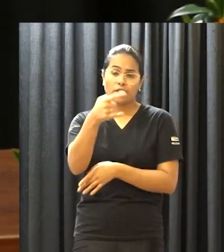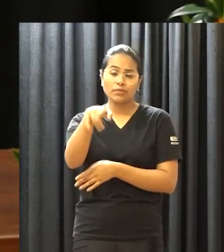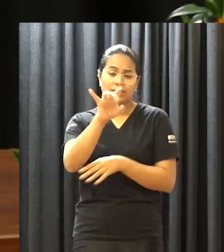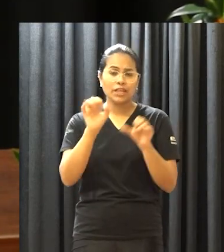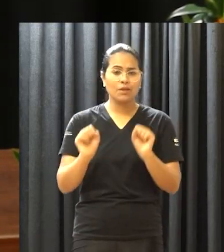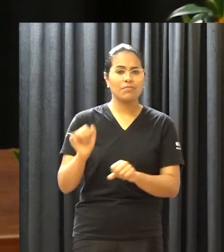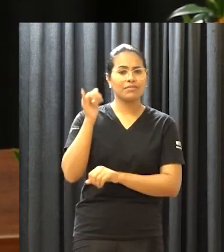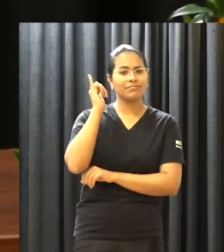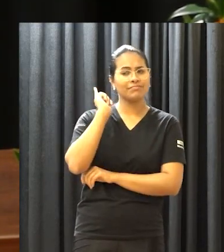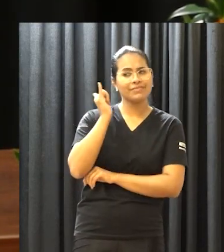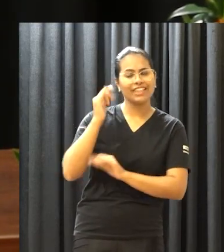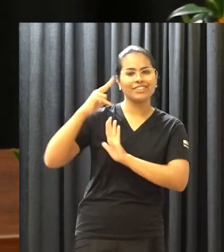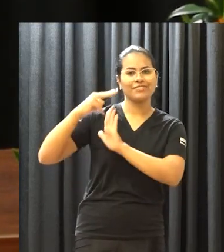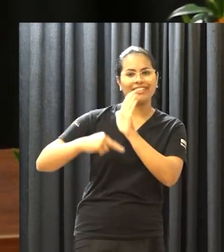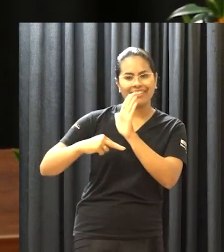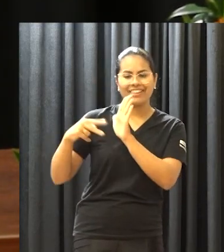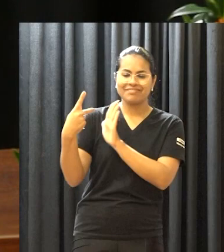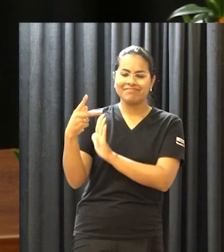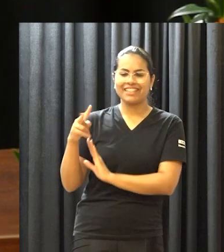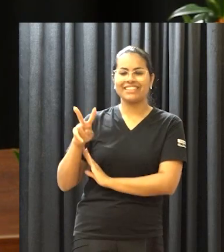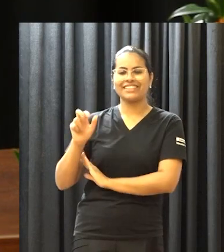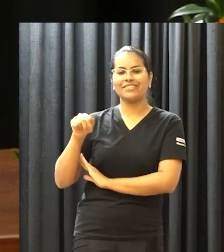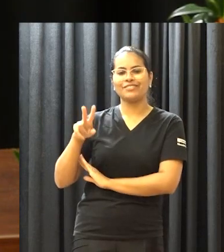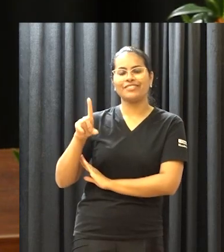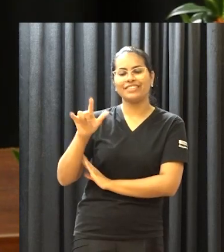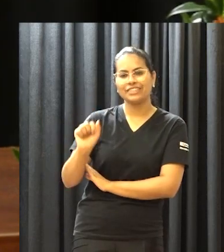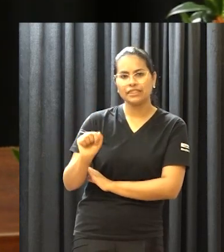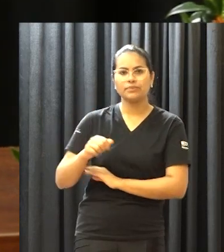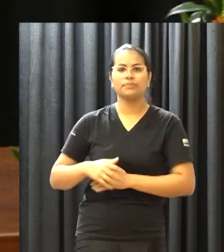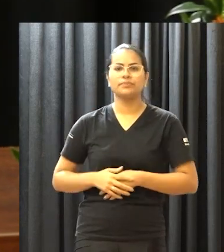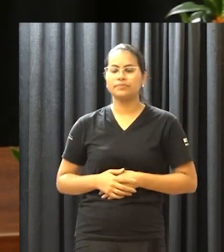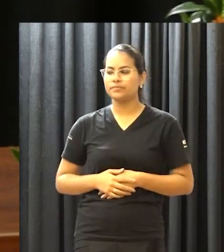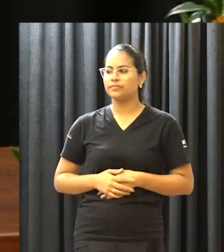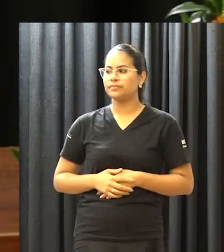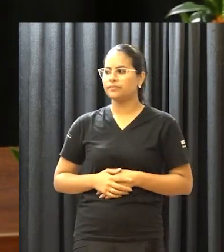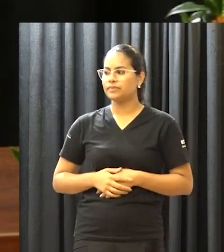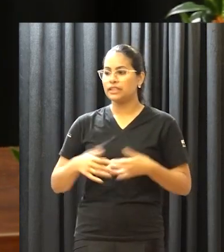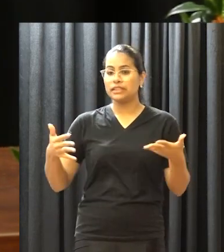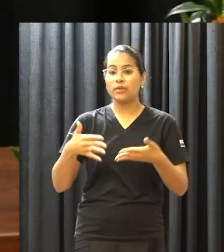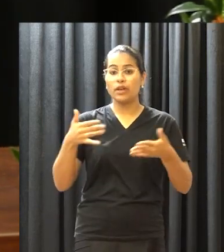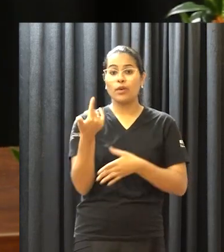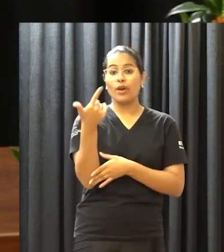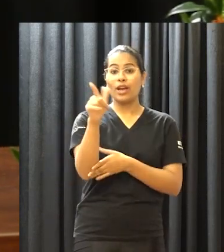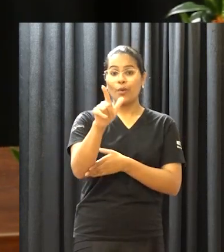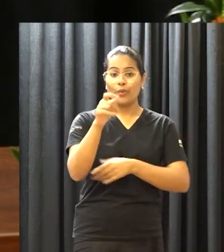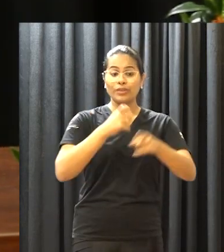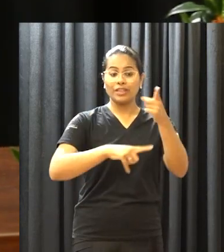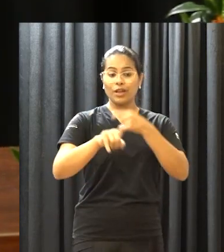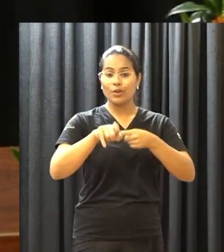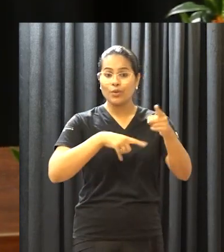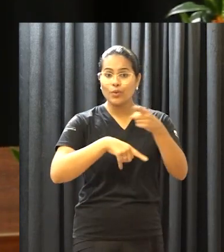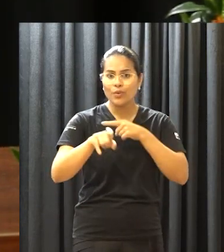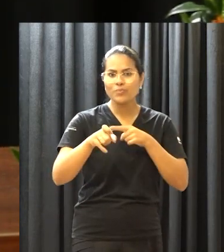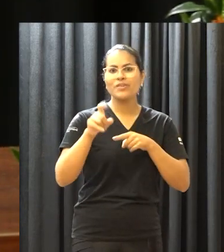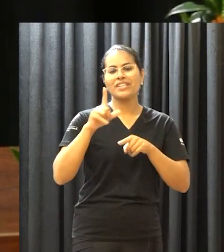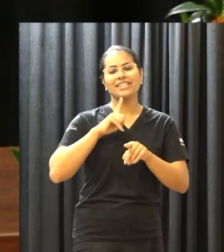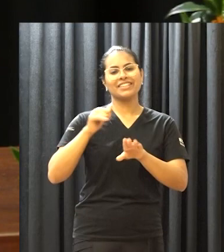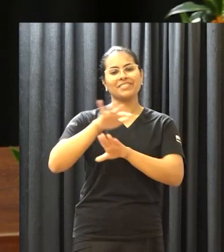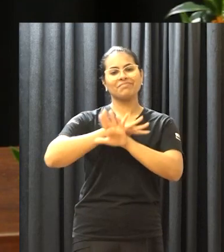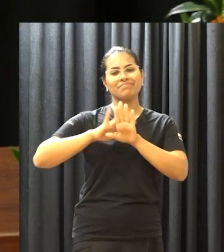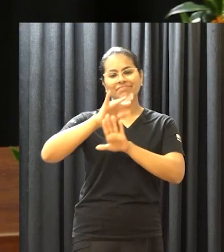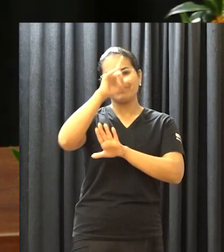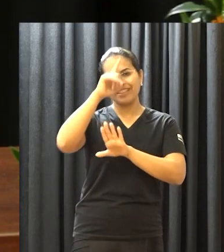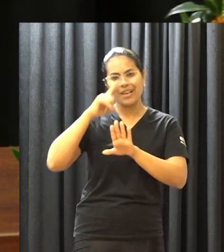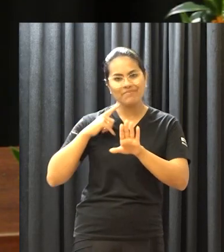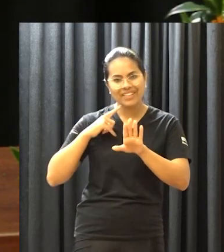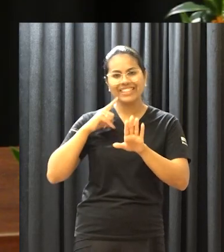duas músicas, agora está aparecendo Clareou, de Xande de Pilares, e os tons dessa imagem são em amarelo, e ela